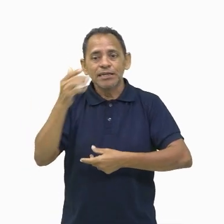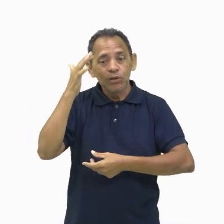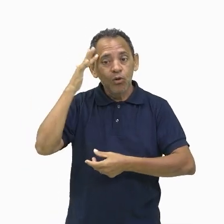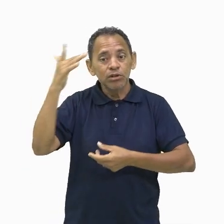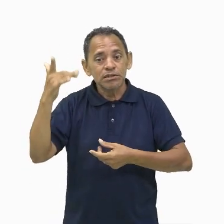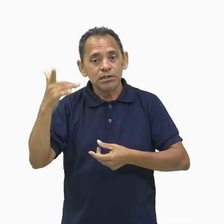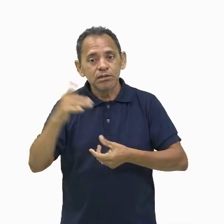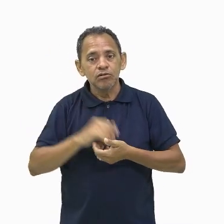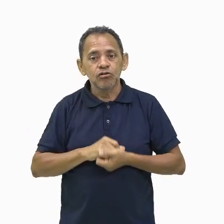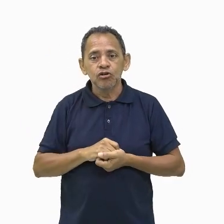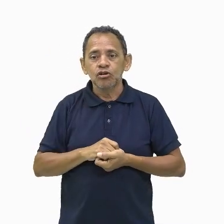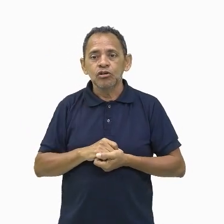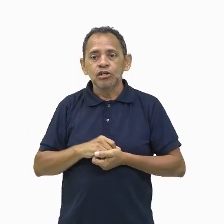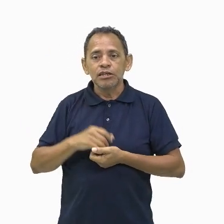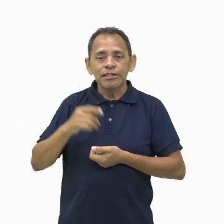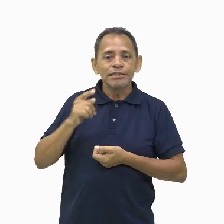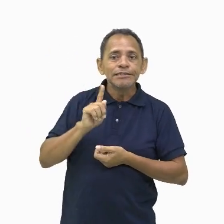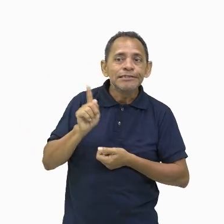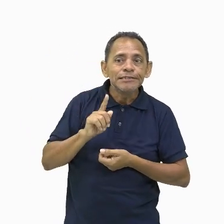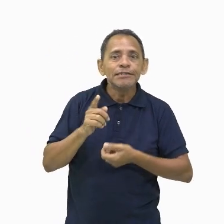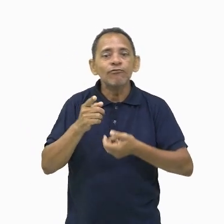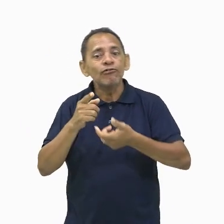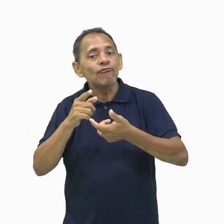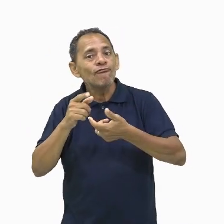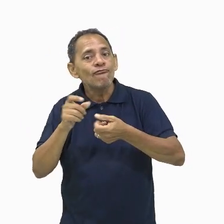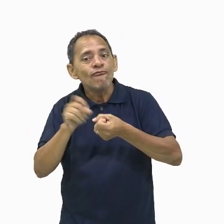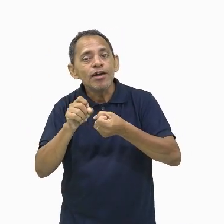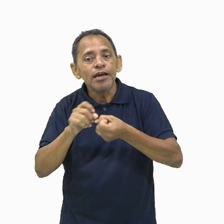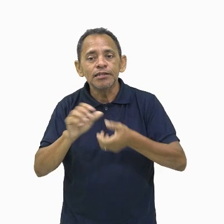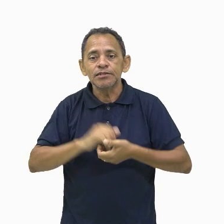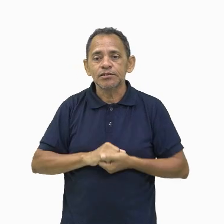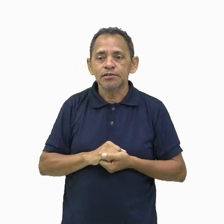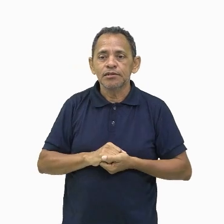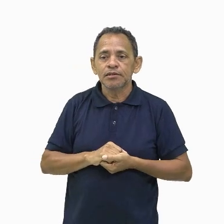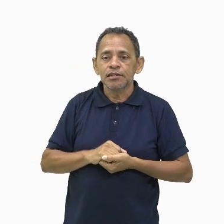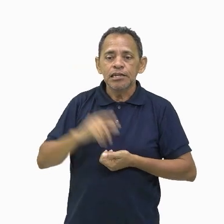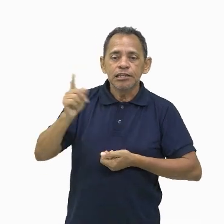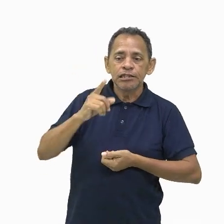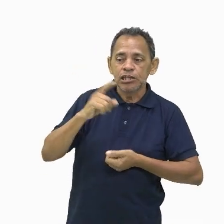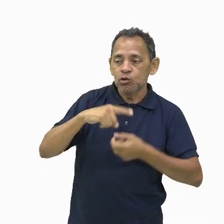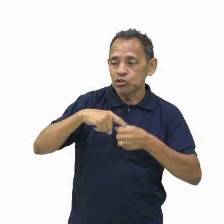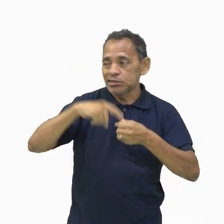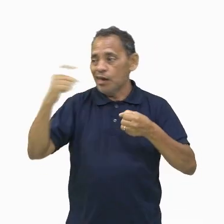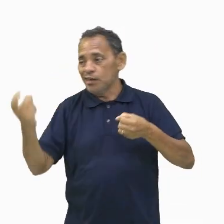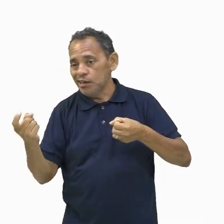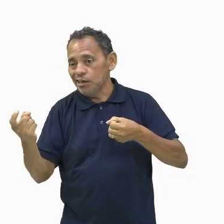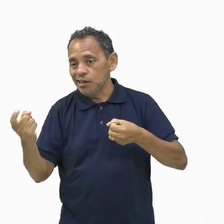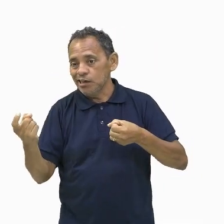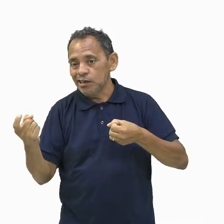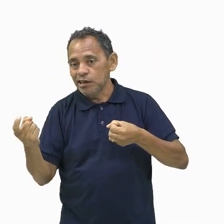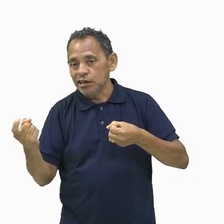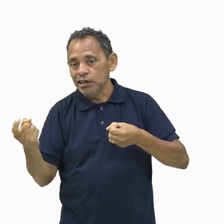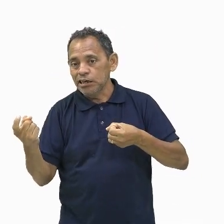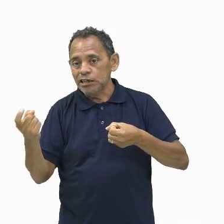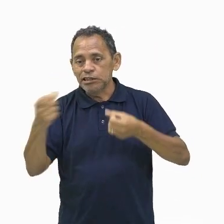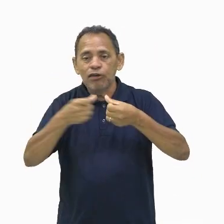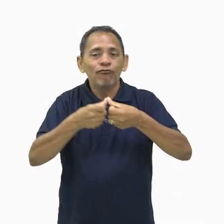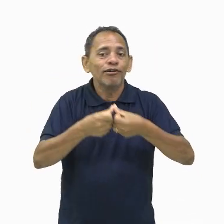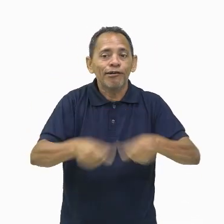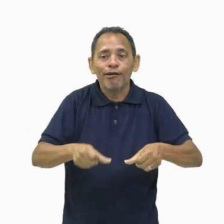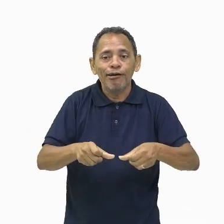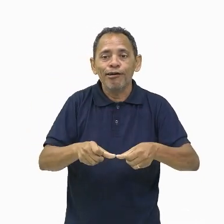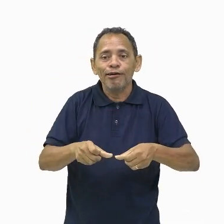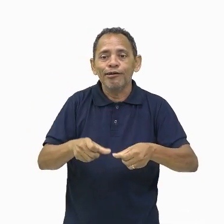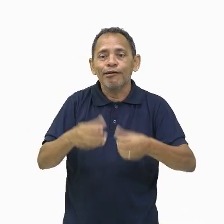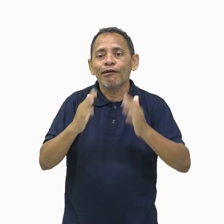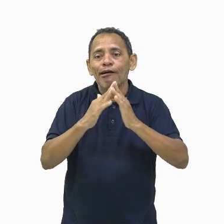assim como não saí, nem fiquei direito em casa. 2 coisas que eu não fiz, né? Então eu uso o